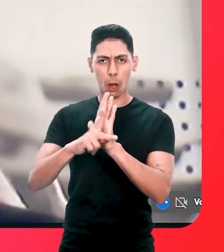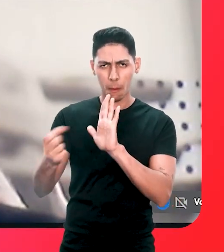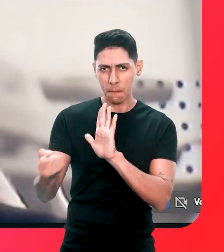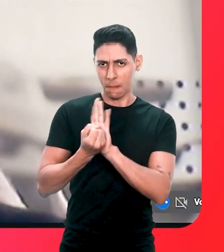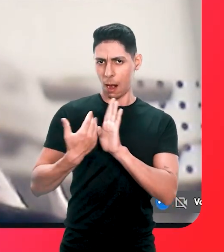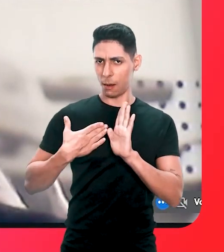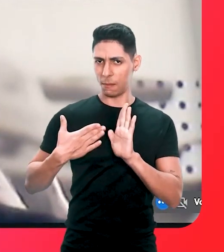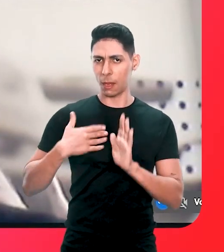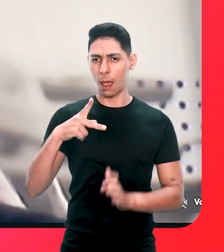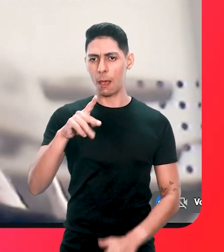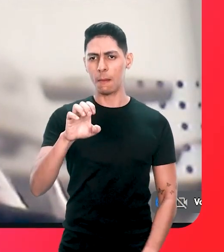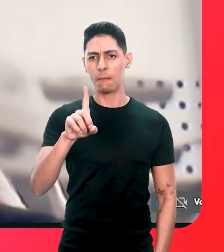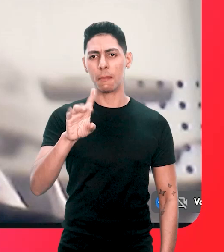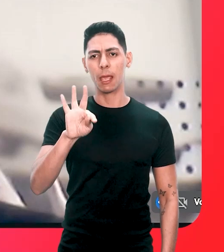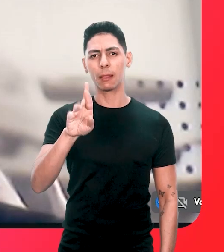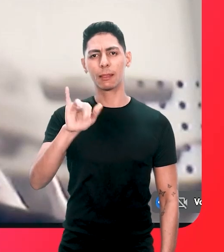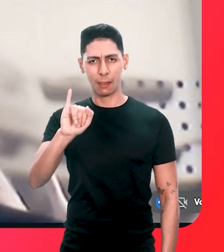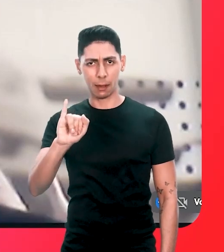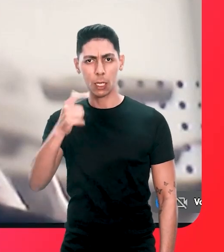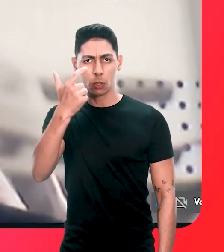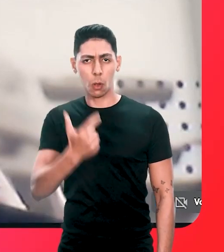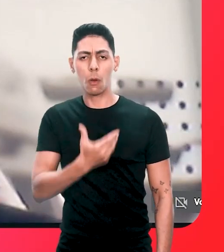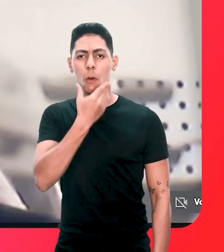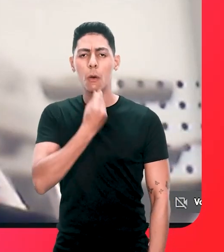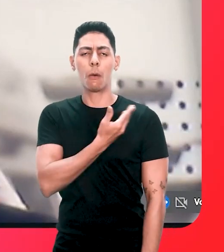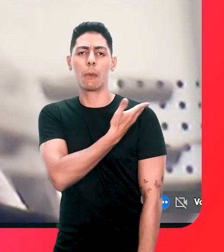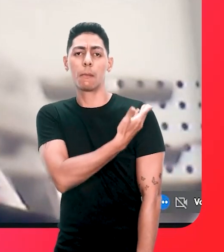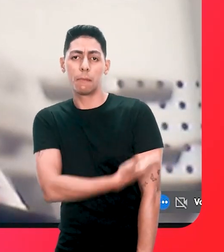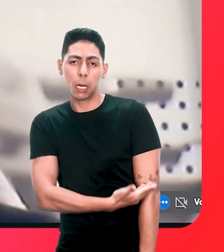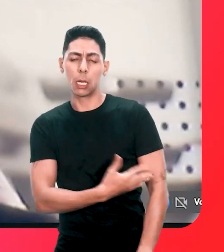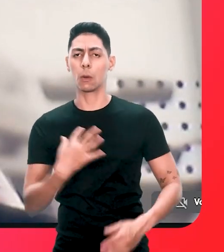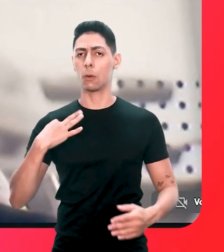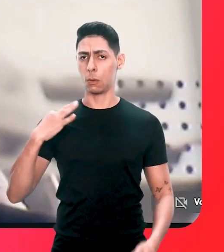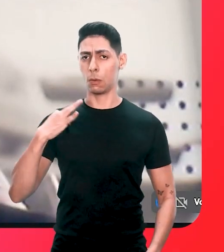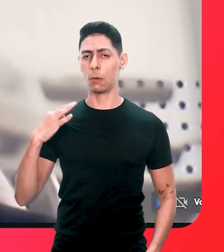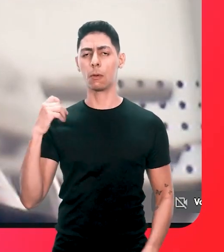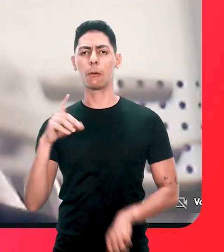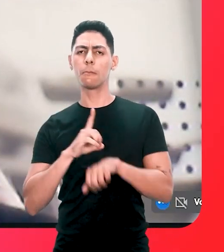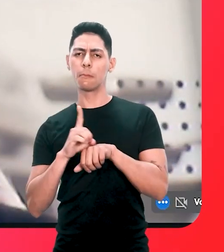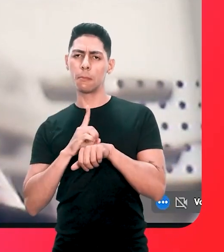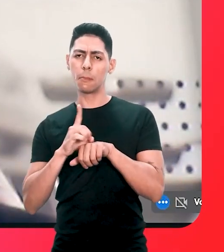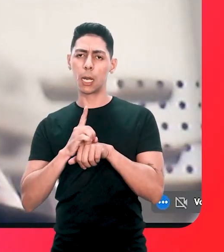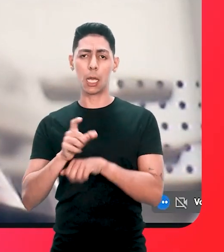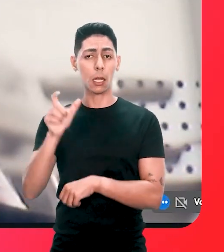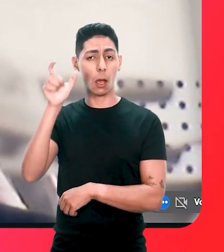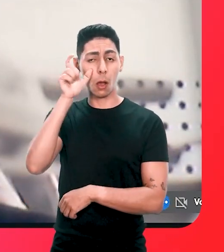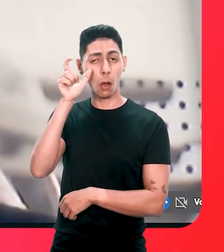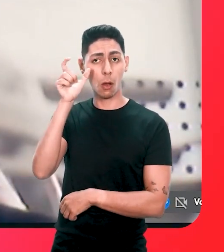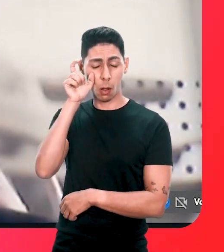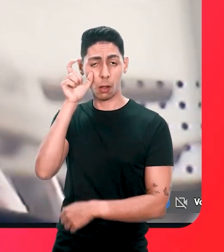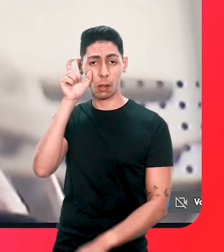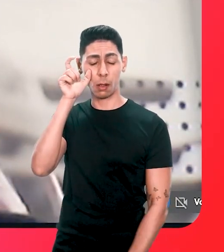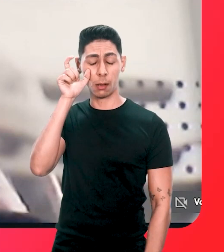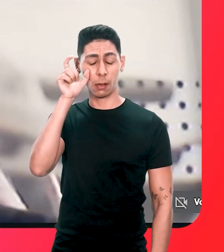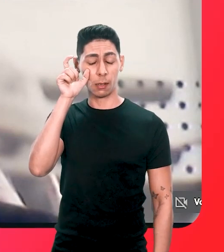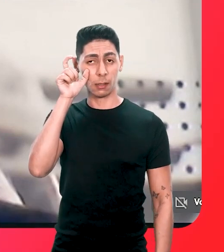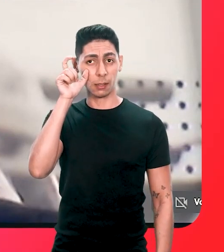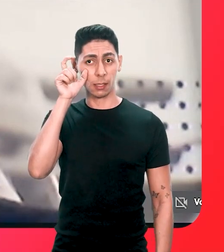sou um homem branco, estou com uma camisa preta, uso óculos, é um óculos